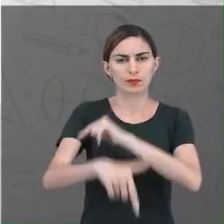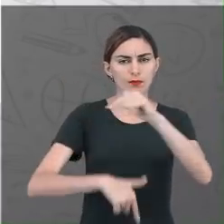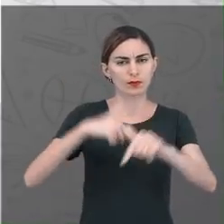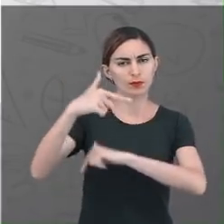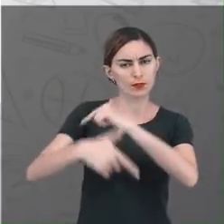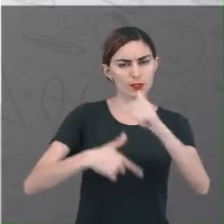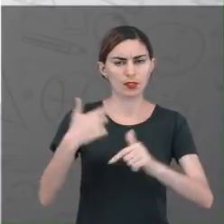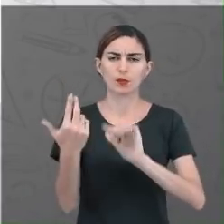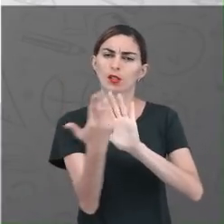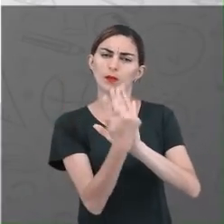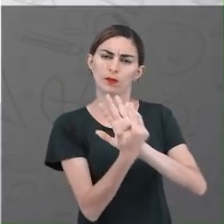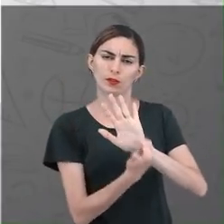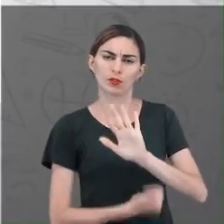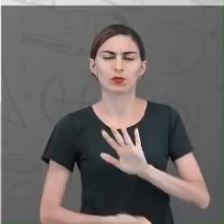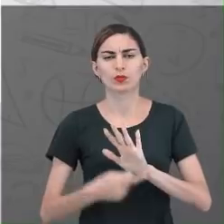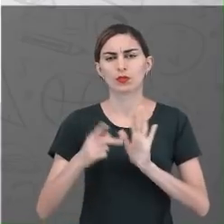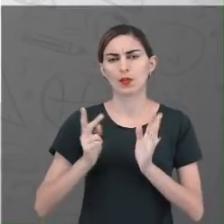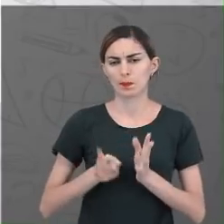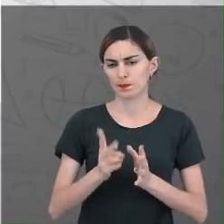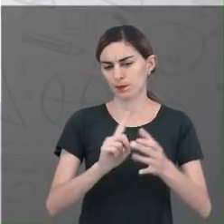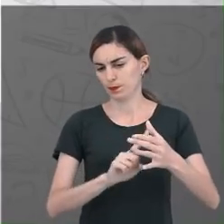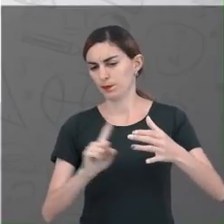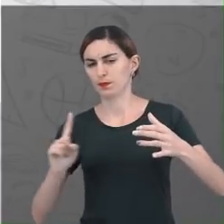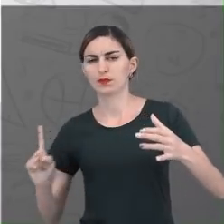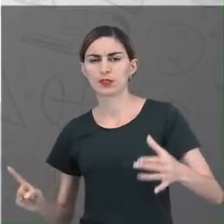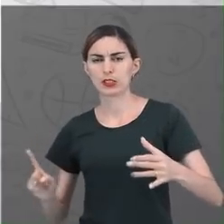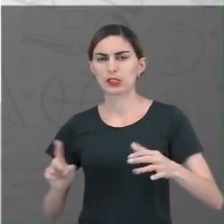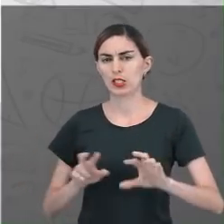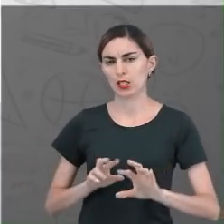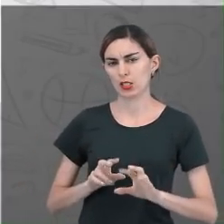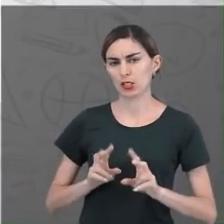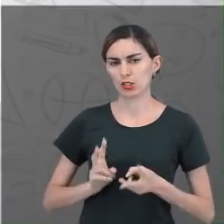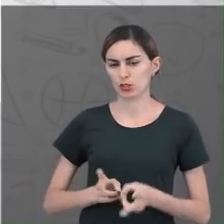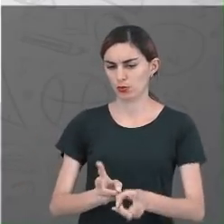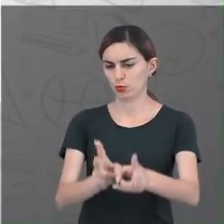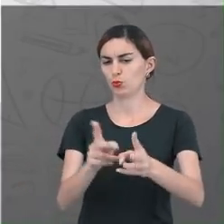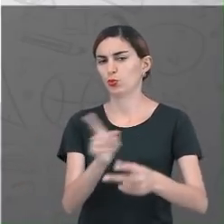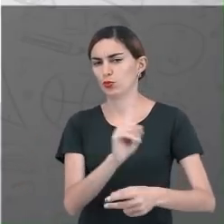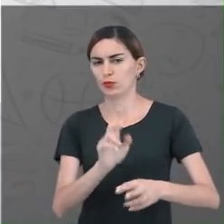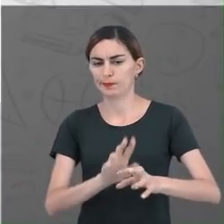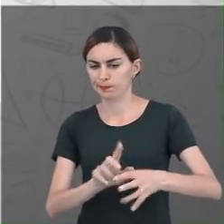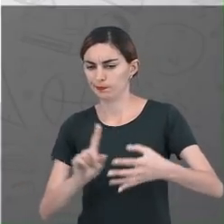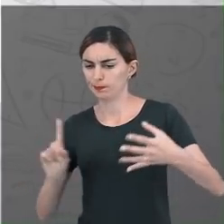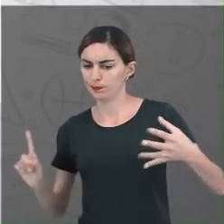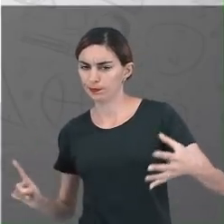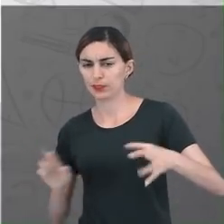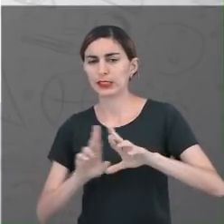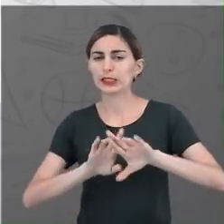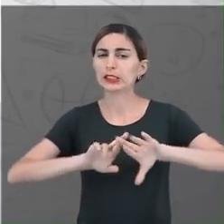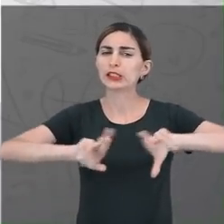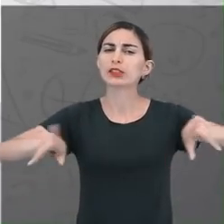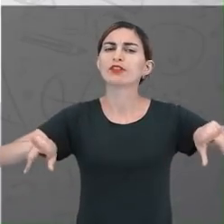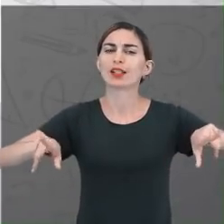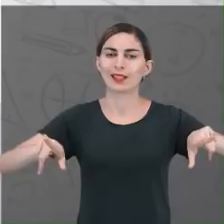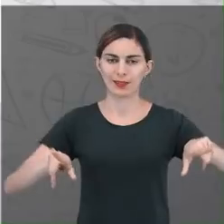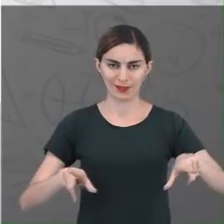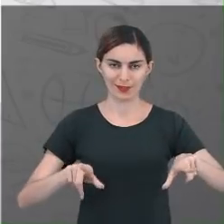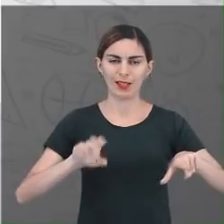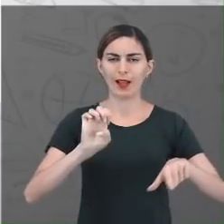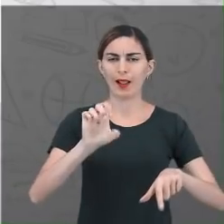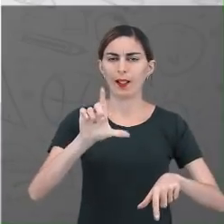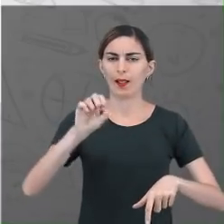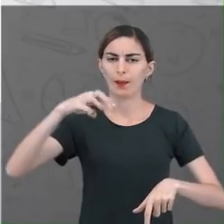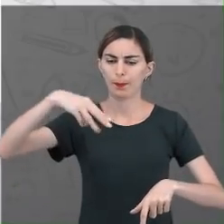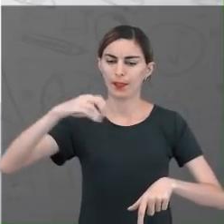do design o princípio da segregação, da descontinuidade e de forma a dar ao elemento que se quer